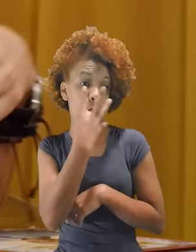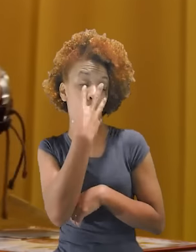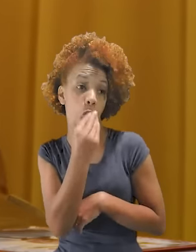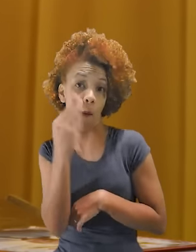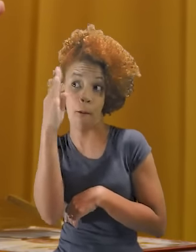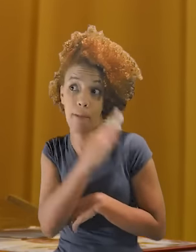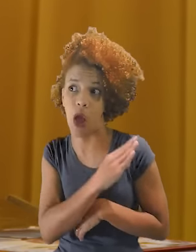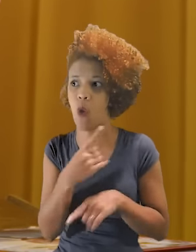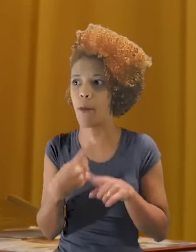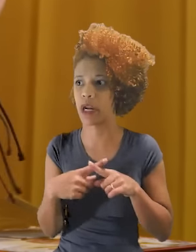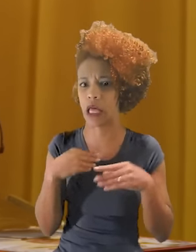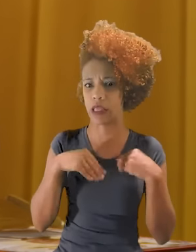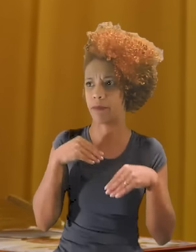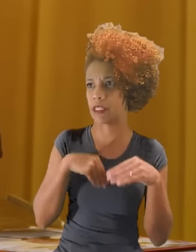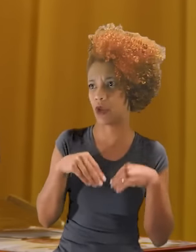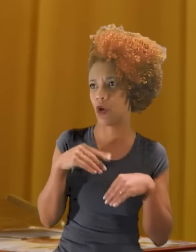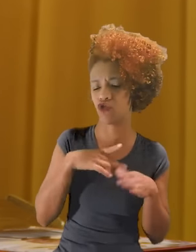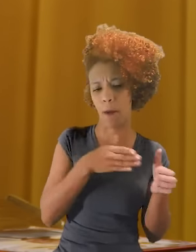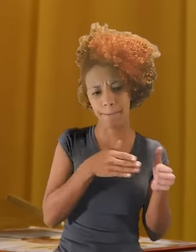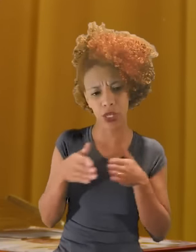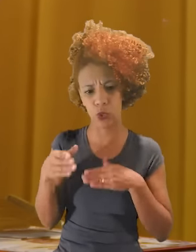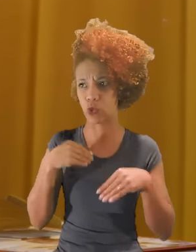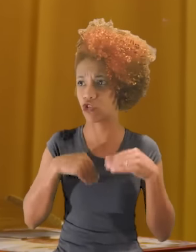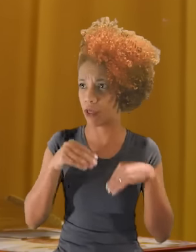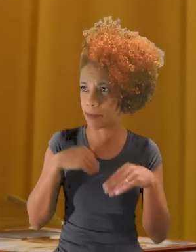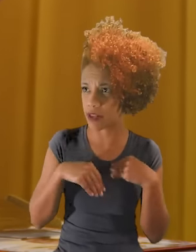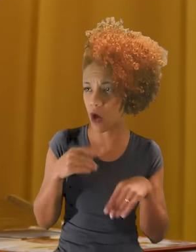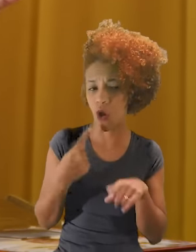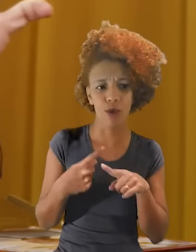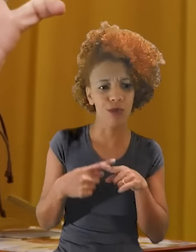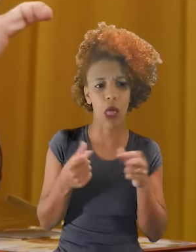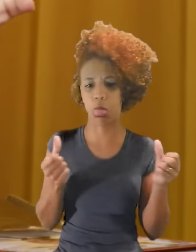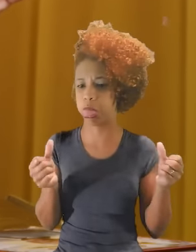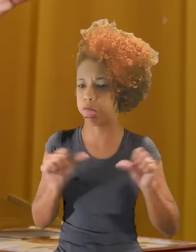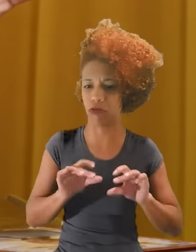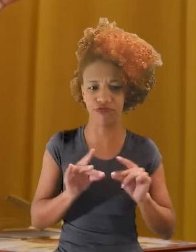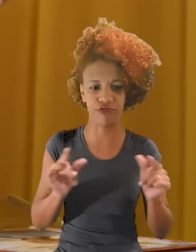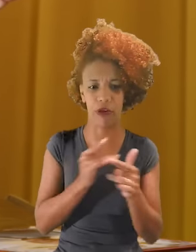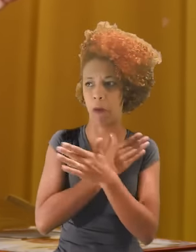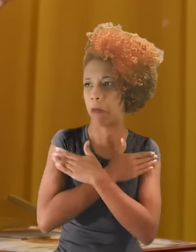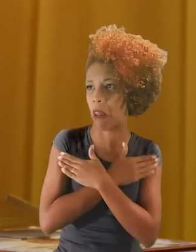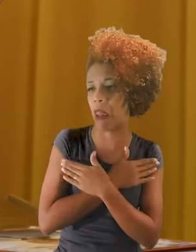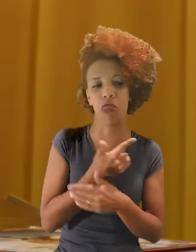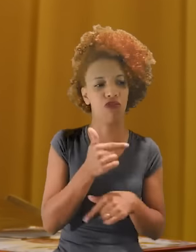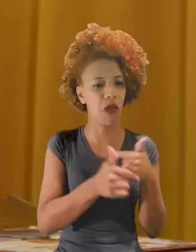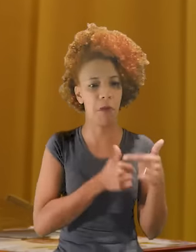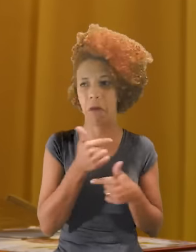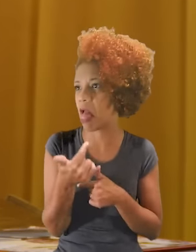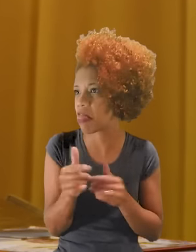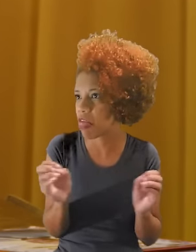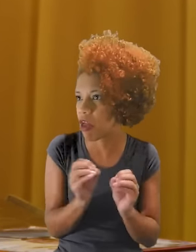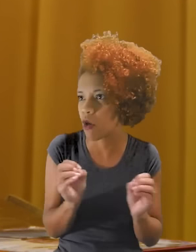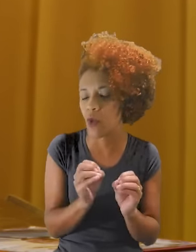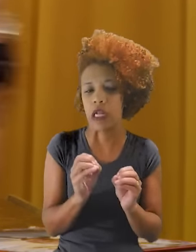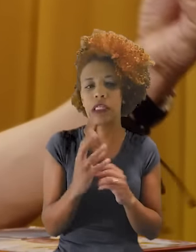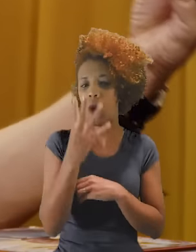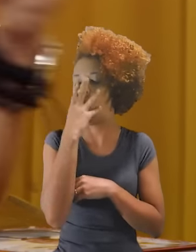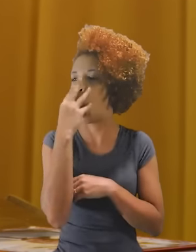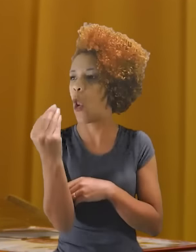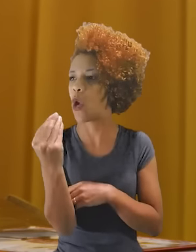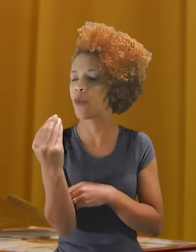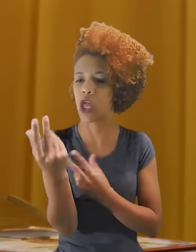por causa da Grande Depressão. Os Estados Unidos viviam um momento de Grande Depressão, pô, todo mundo ferrado, todo mundo sem emprego, todo mundo... Cara, e eles trataram o lobo mau